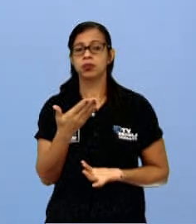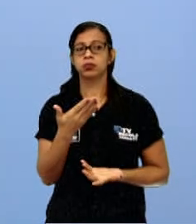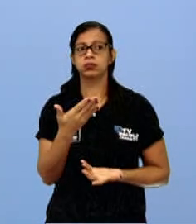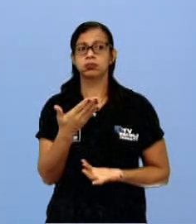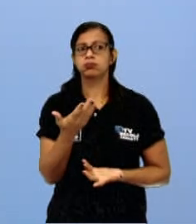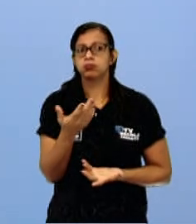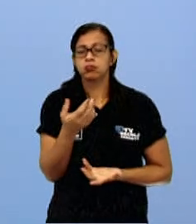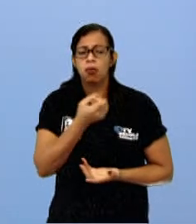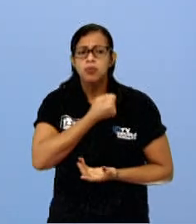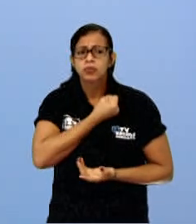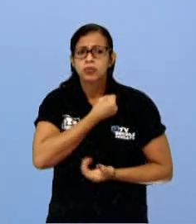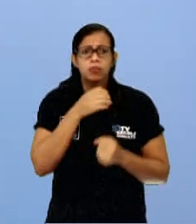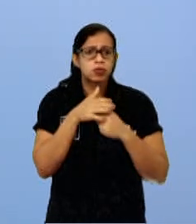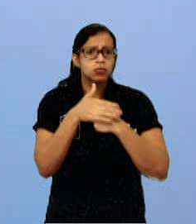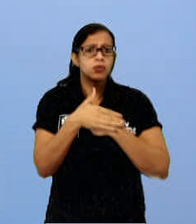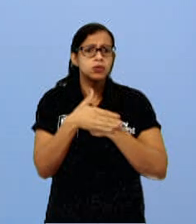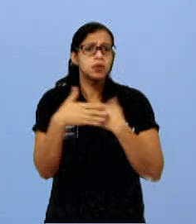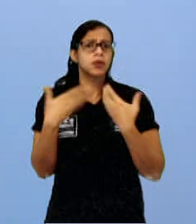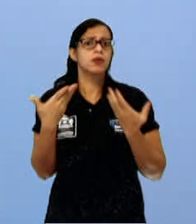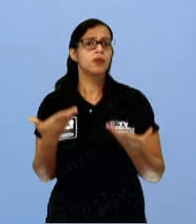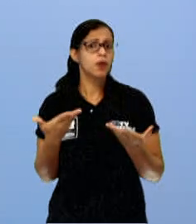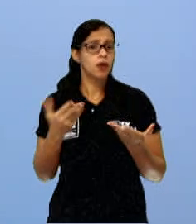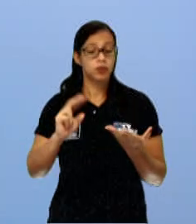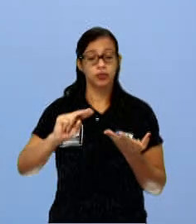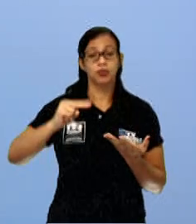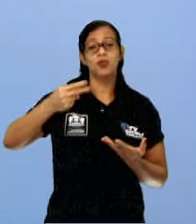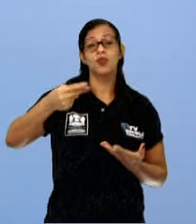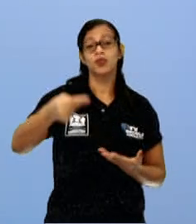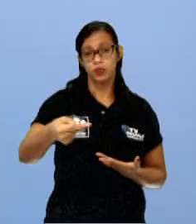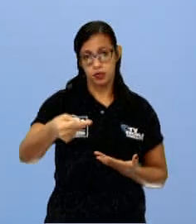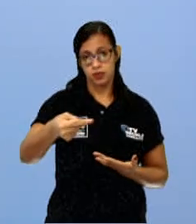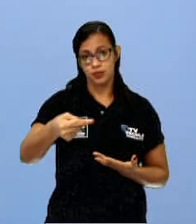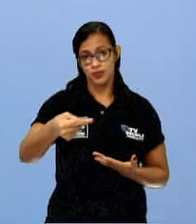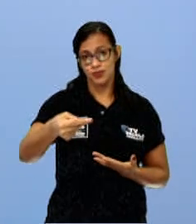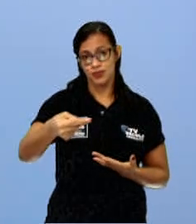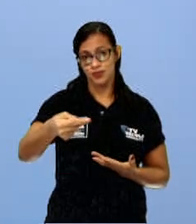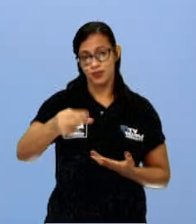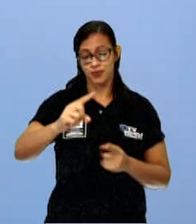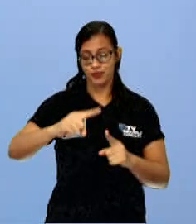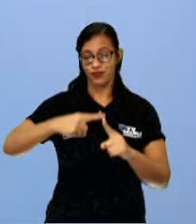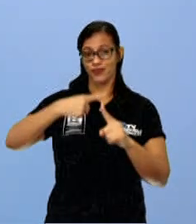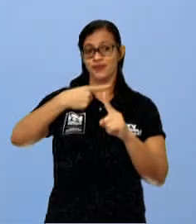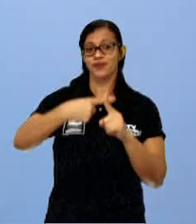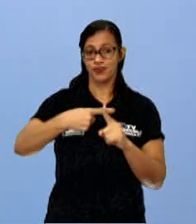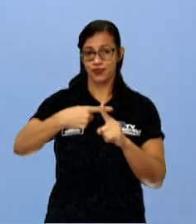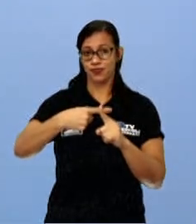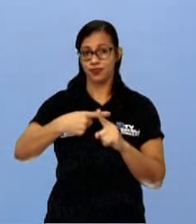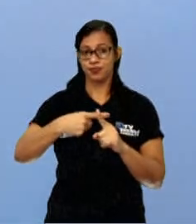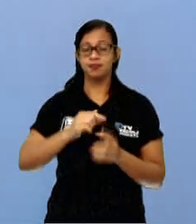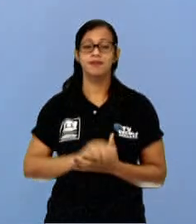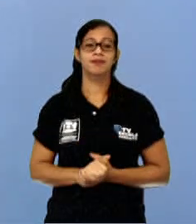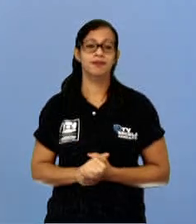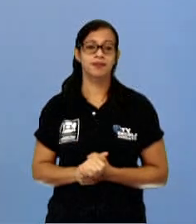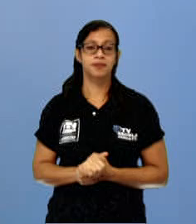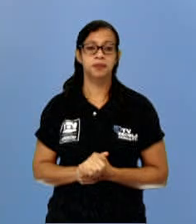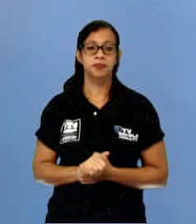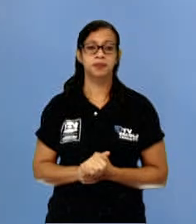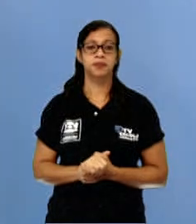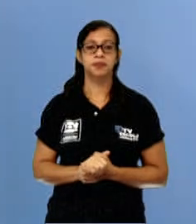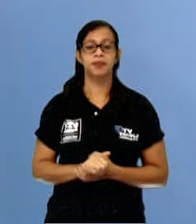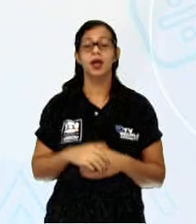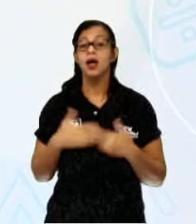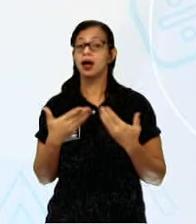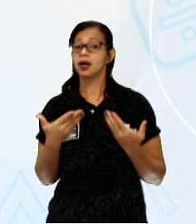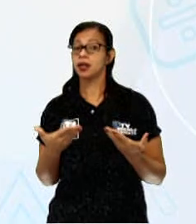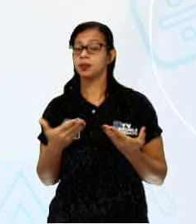sim fazendo a operação inversa da subtração que é adição vamos fazer e nós